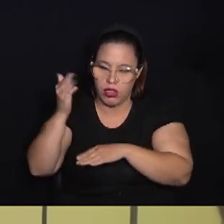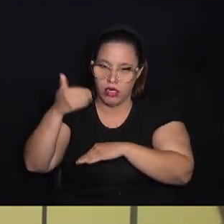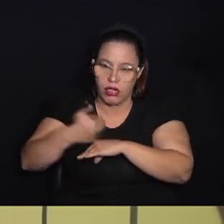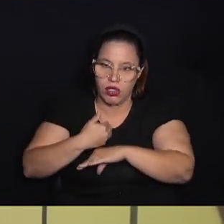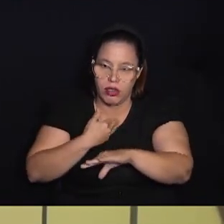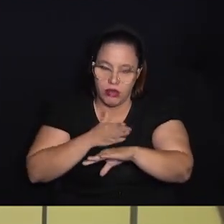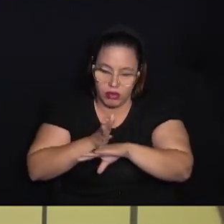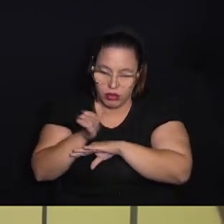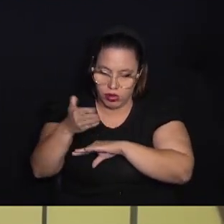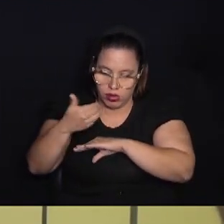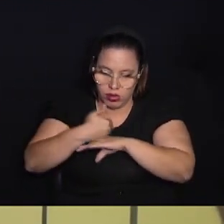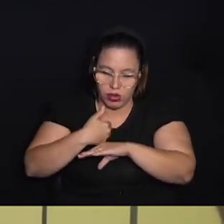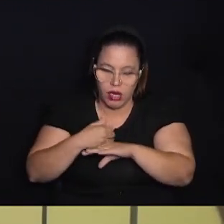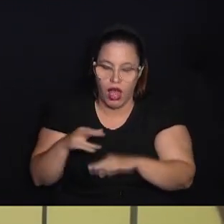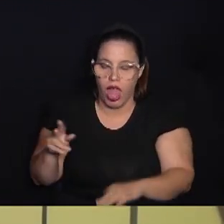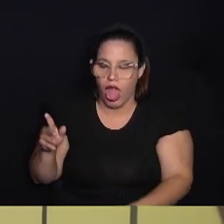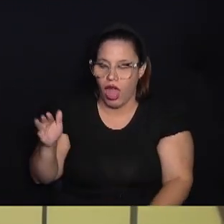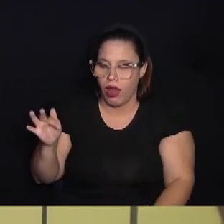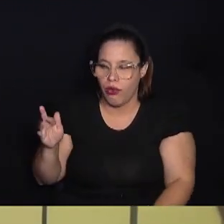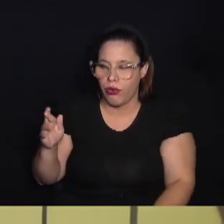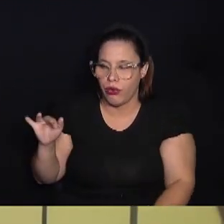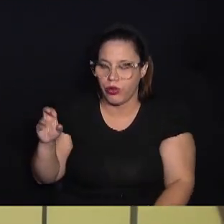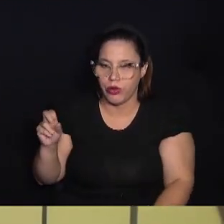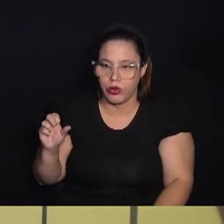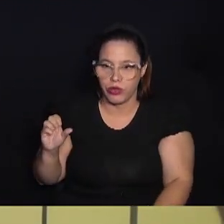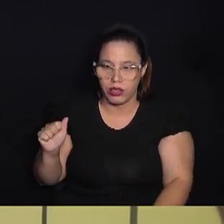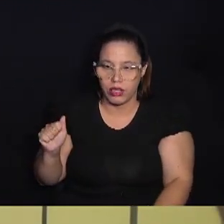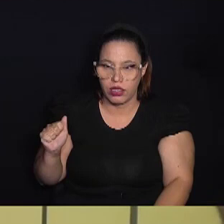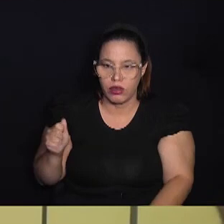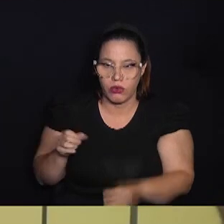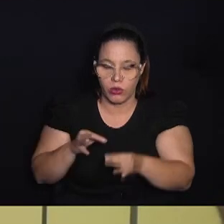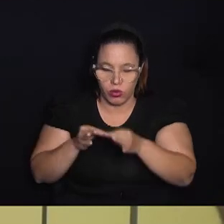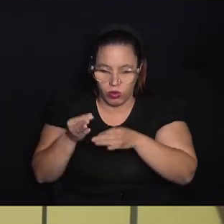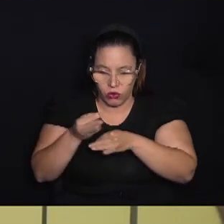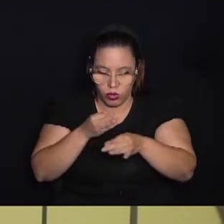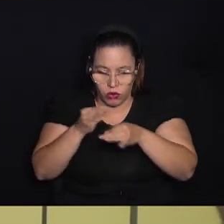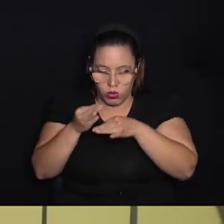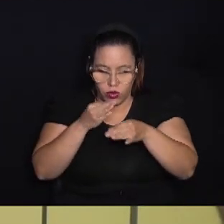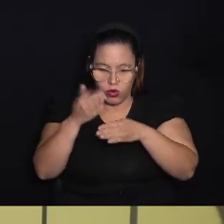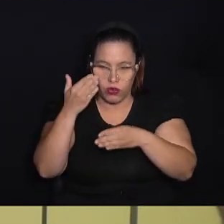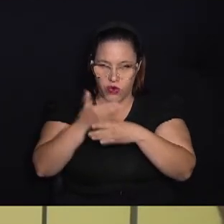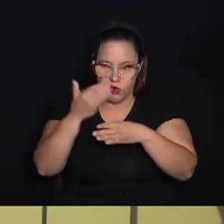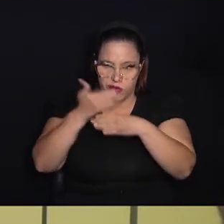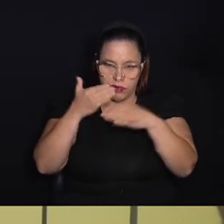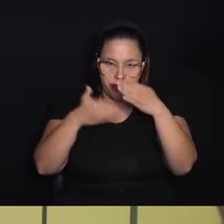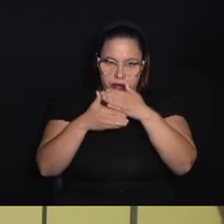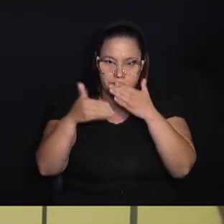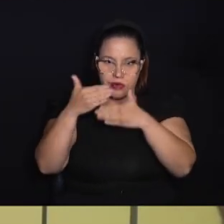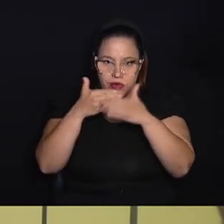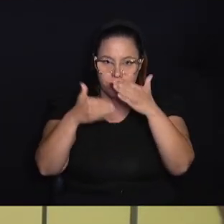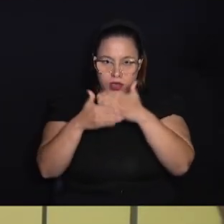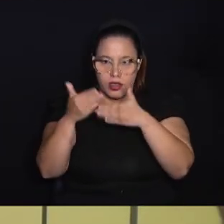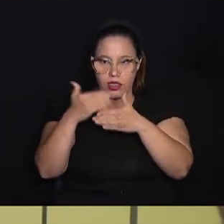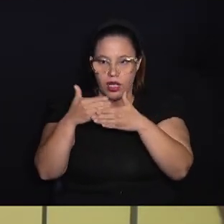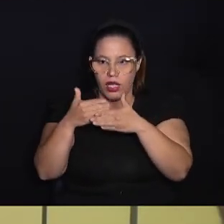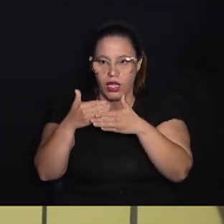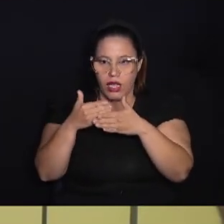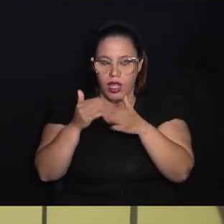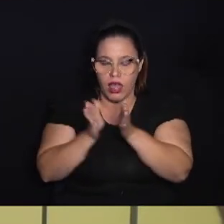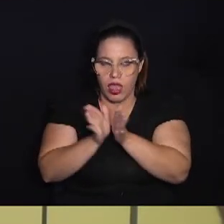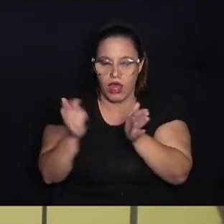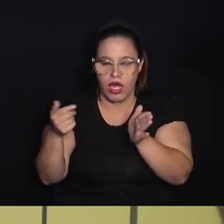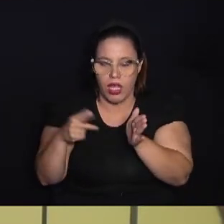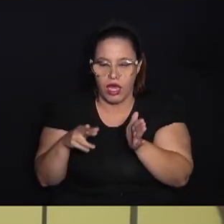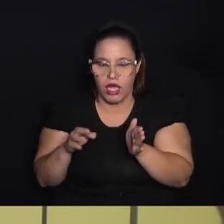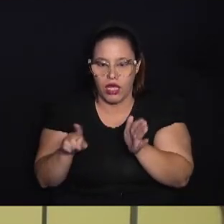então você vê a forca foi construída na entrada e saída da cidade foi executado ali o um escravizado e existia uma